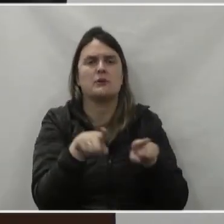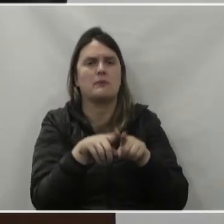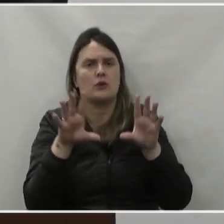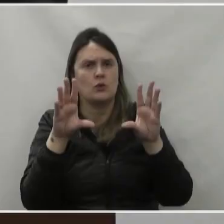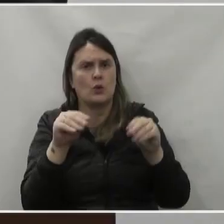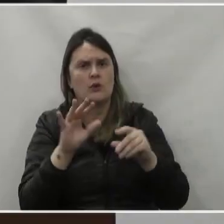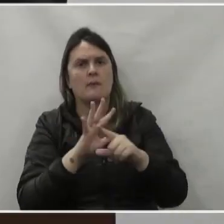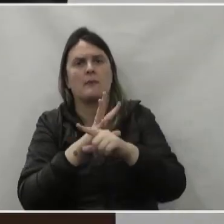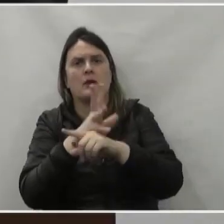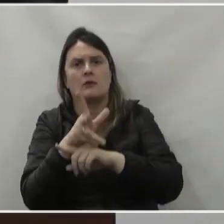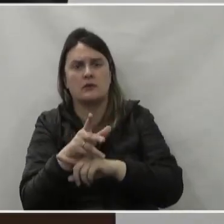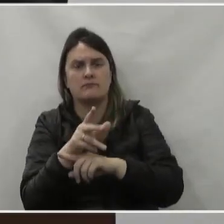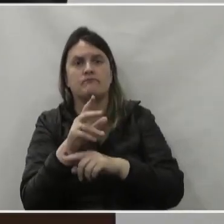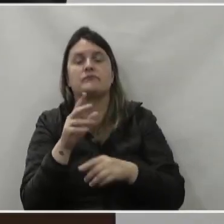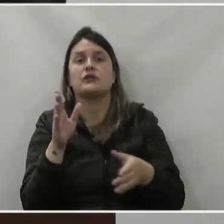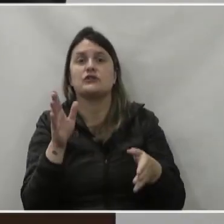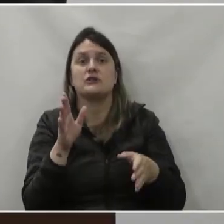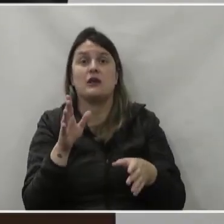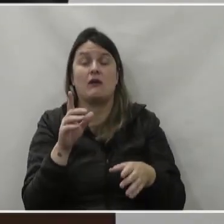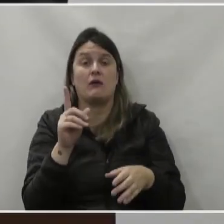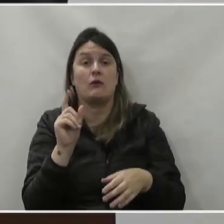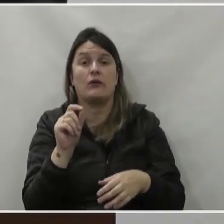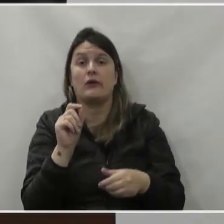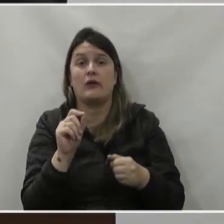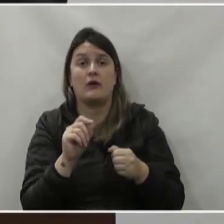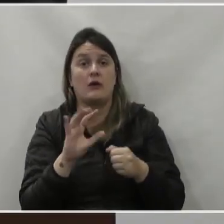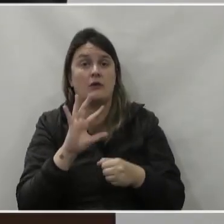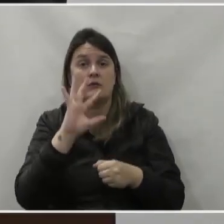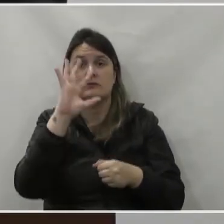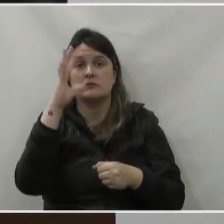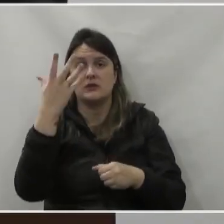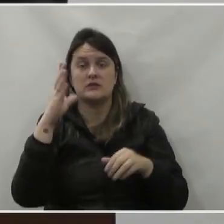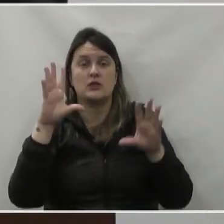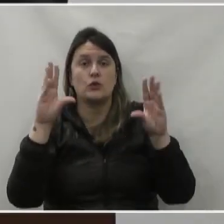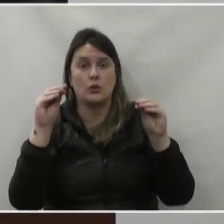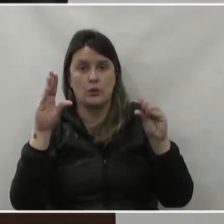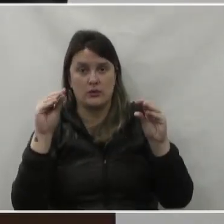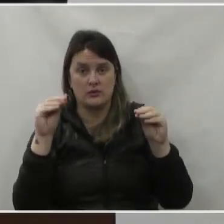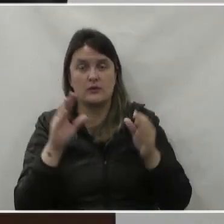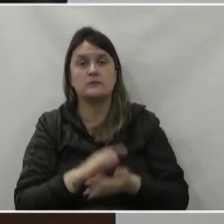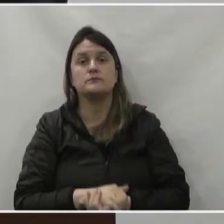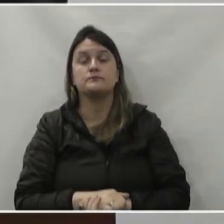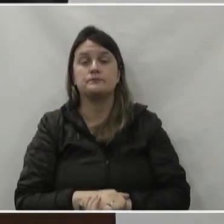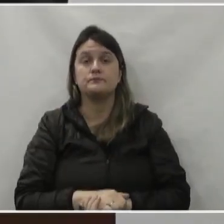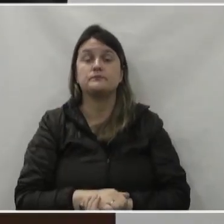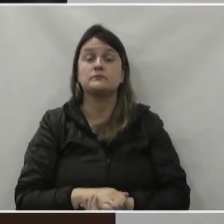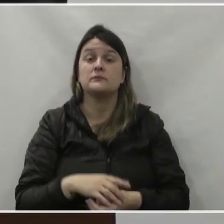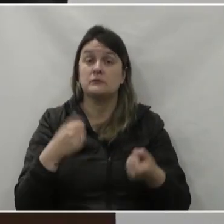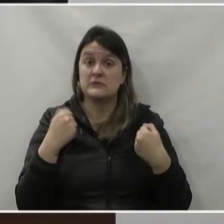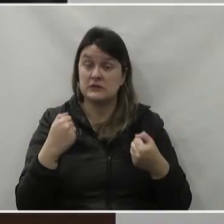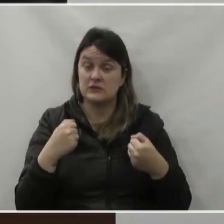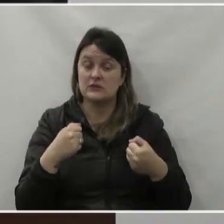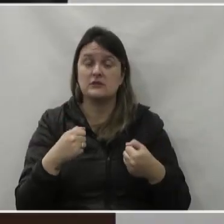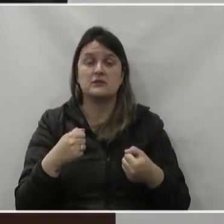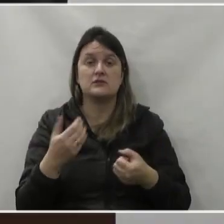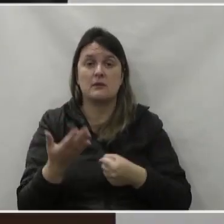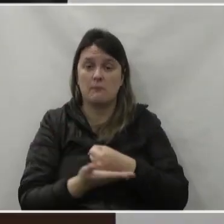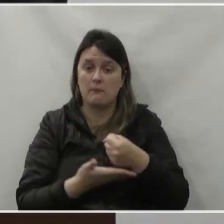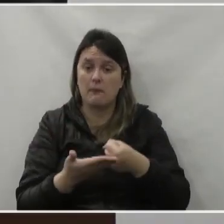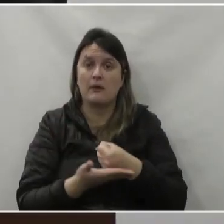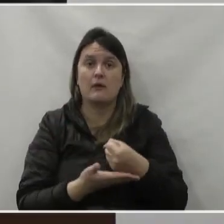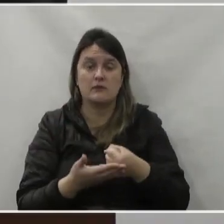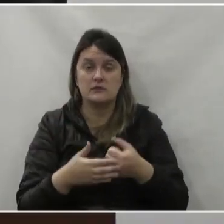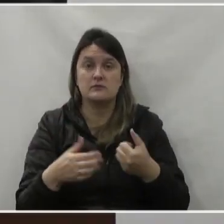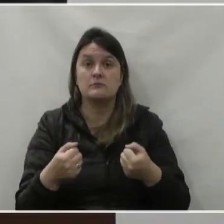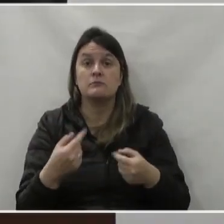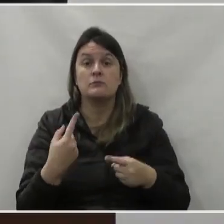a maioria que tem chego até mim estão ocorrendo no período da noite. Então, a gente precisa de um suporte,